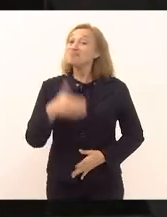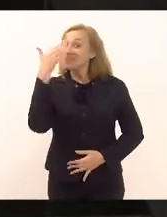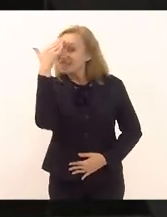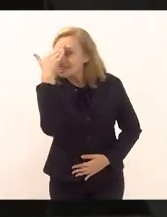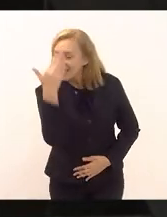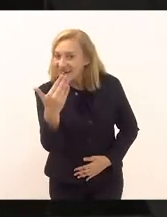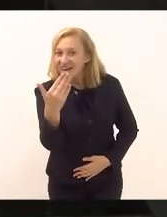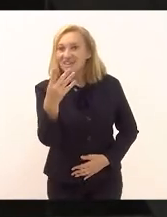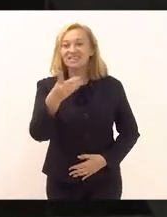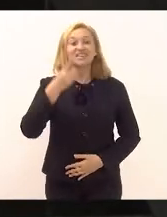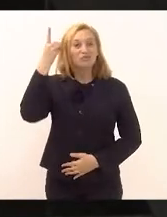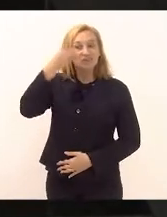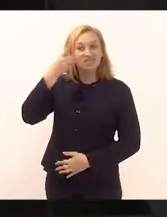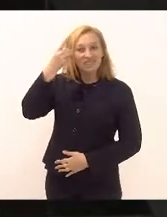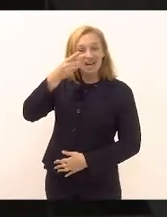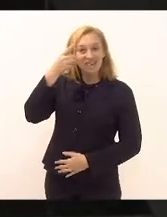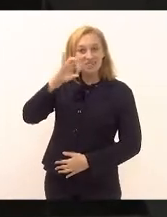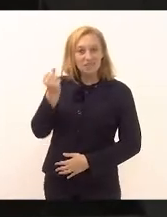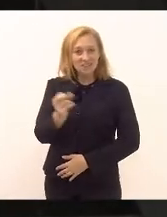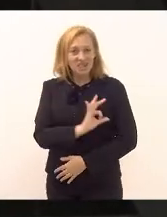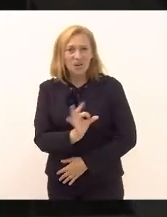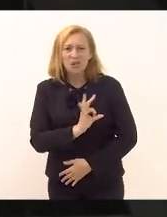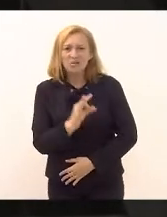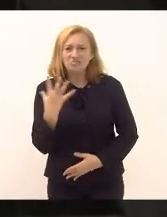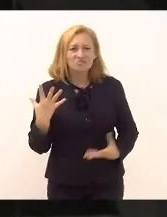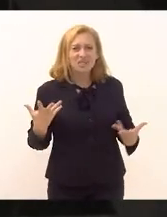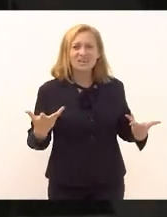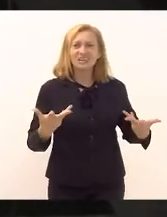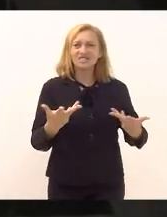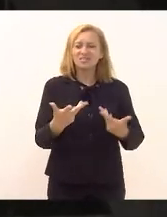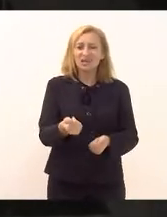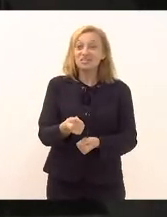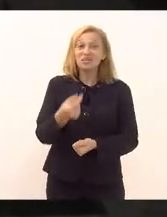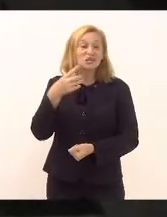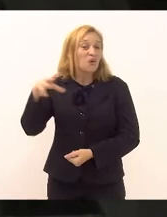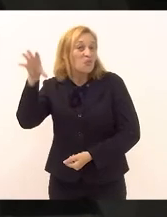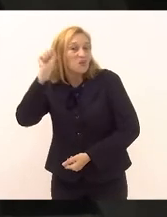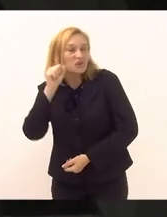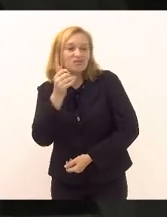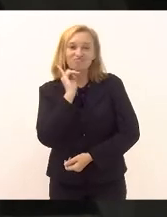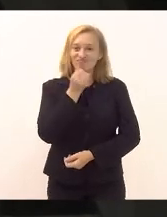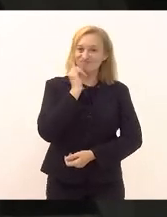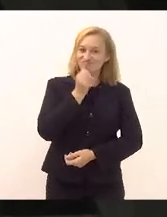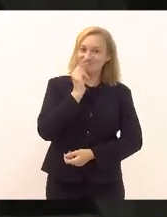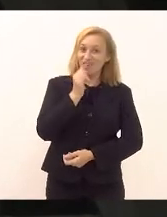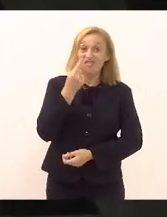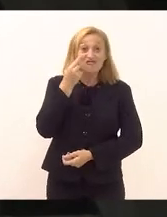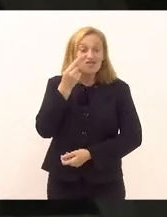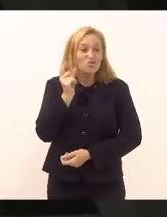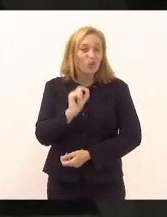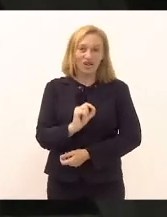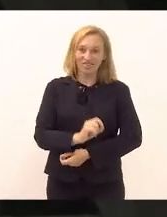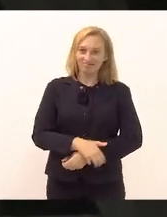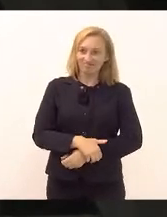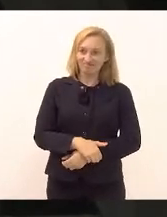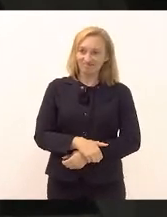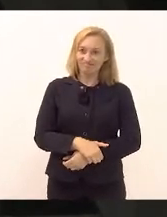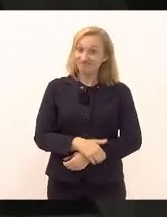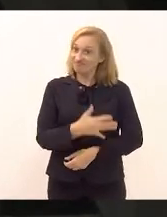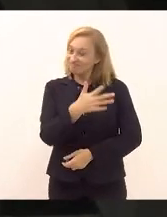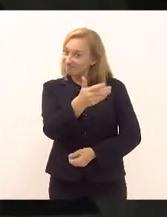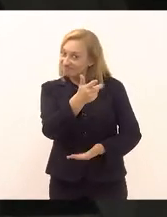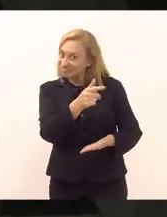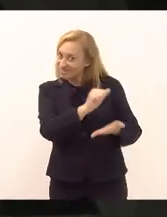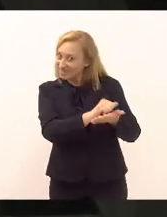Obrigado, deputada Marta Rocha. Foi um prazer ouvir esse relato de Vossa Excelência, tendo em vista que essa